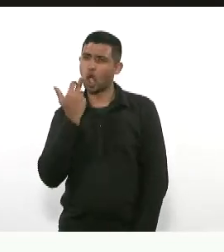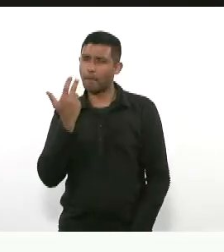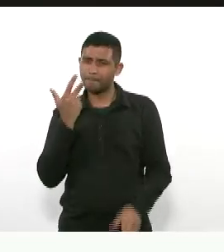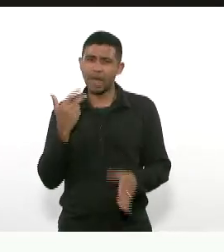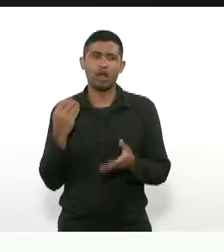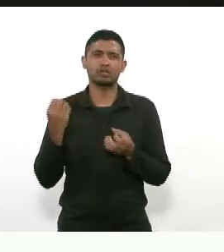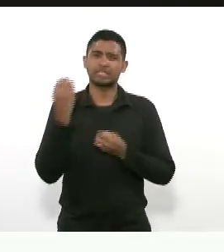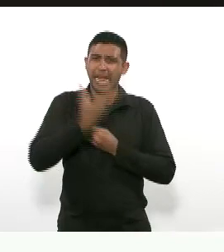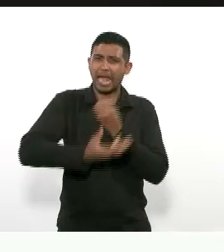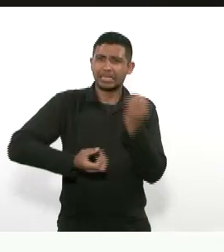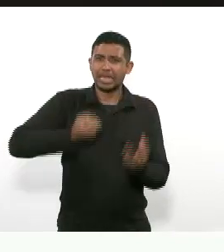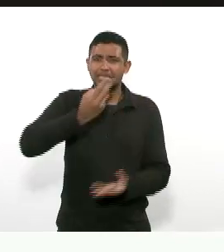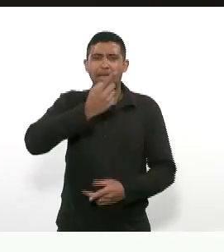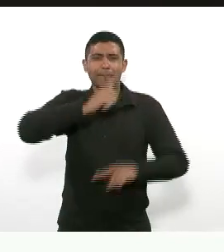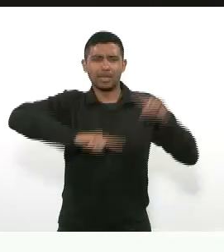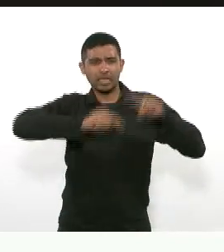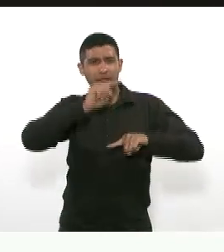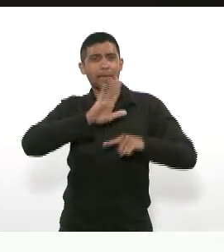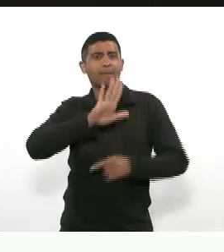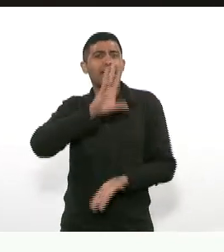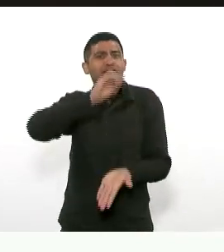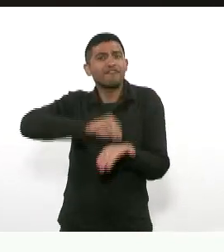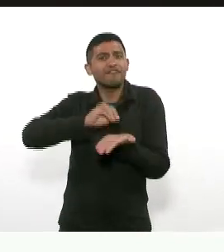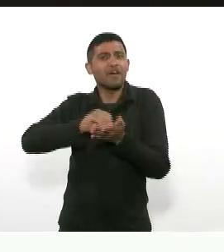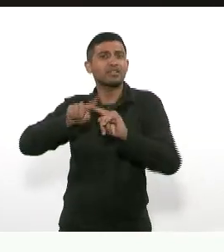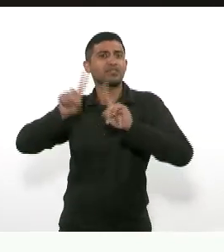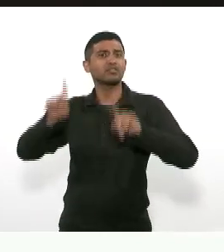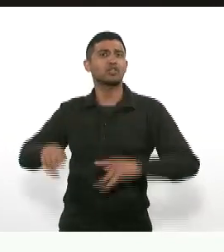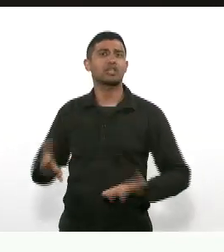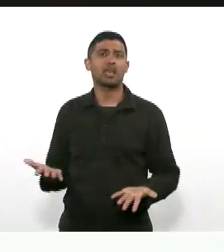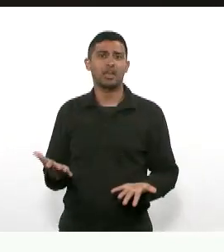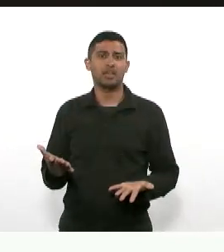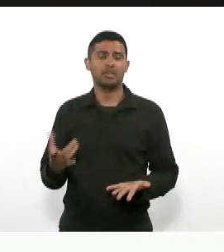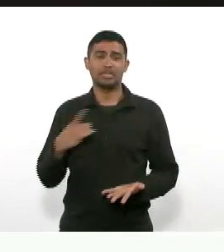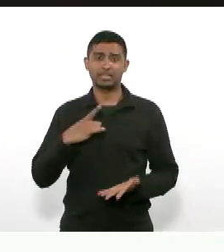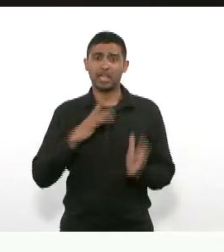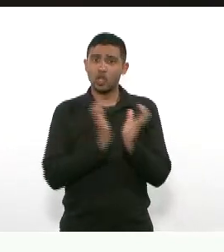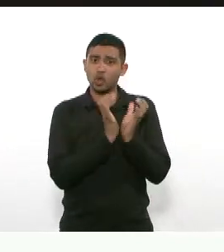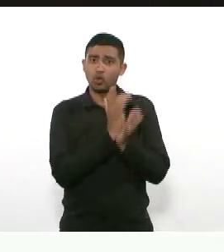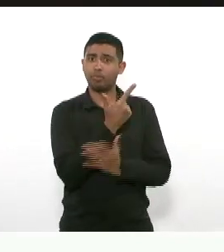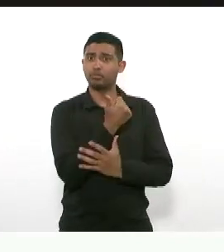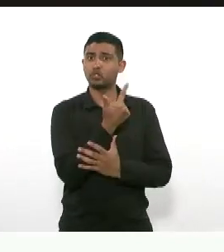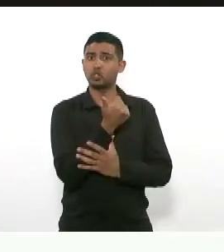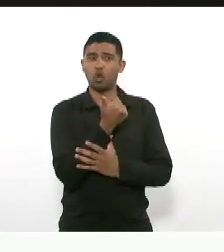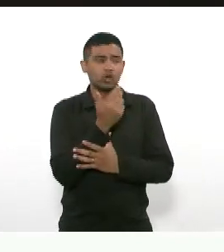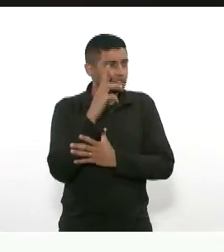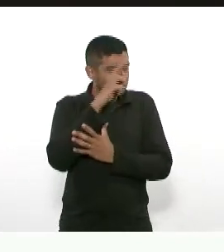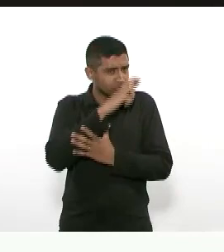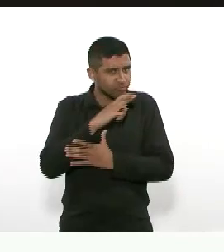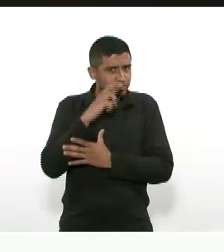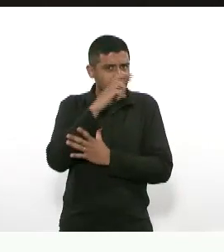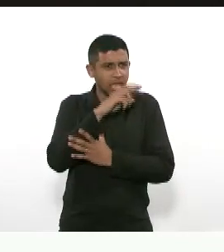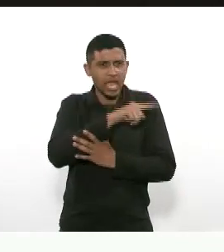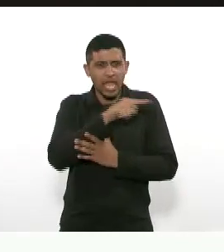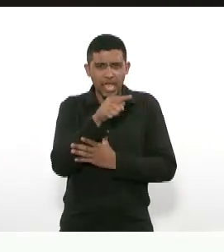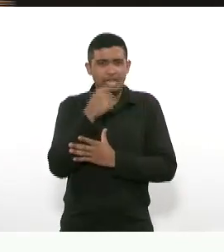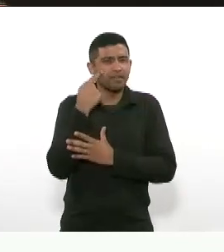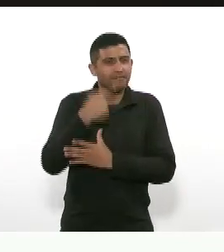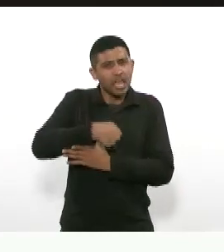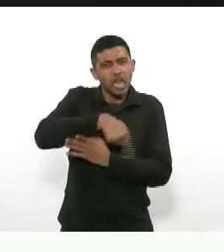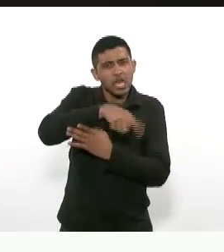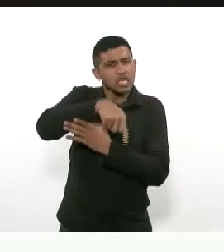de pessoal. Nós temos 12 peritos para fazer a coleta, né,